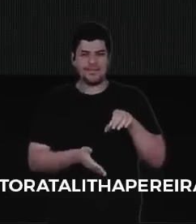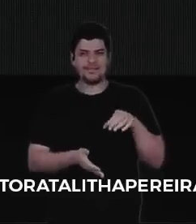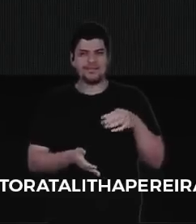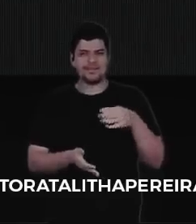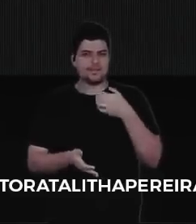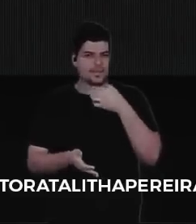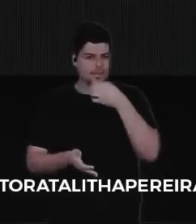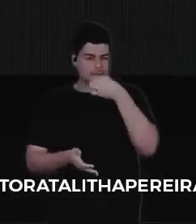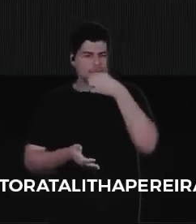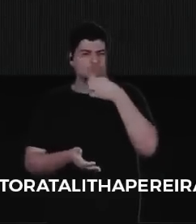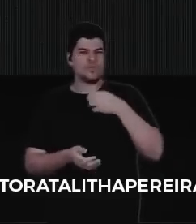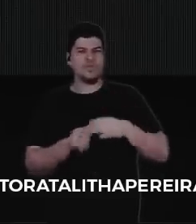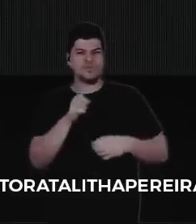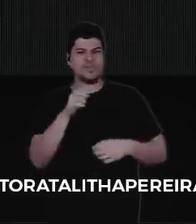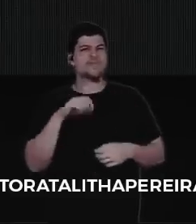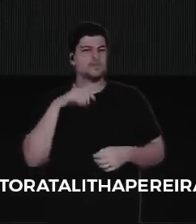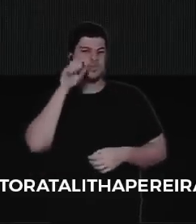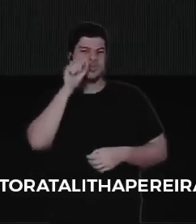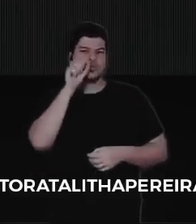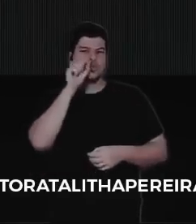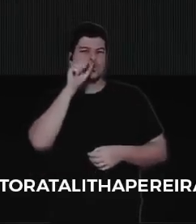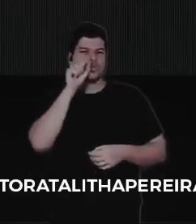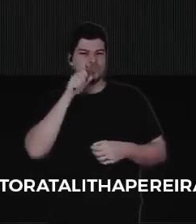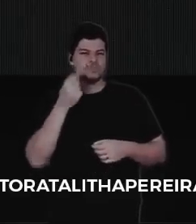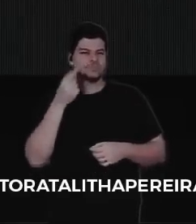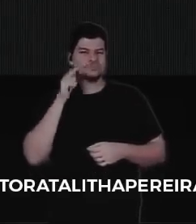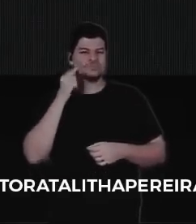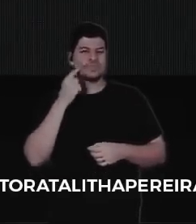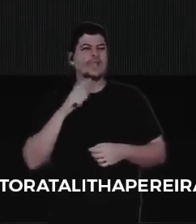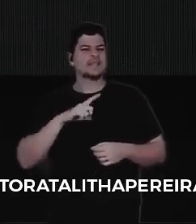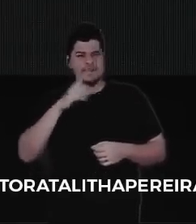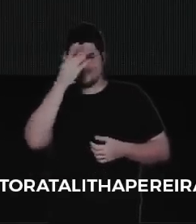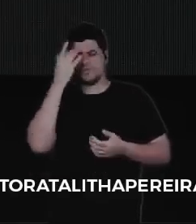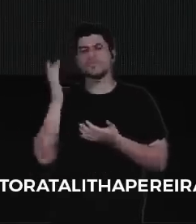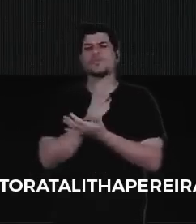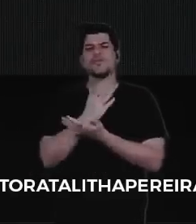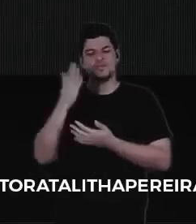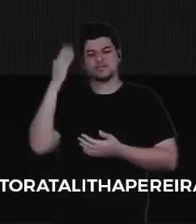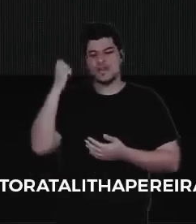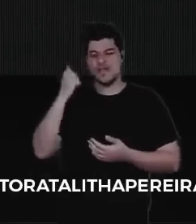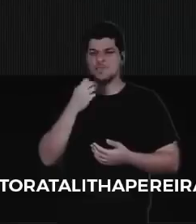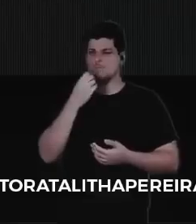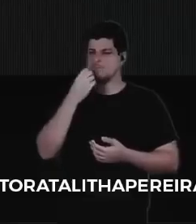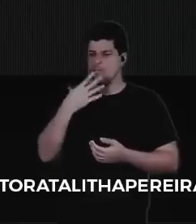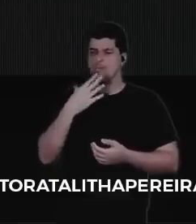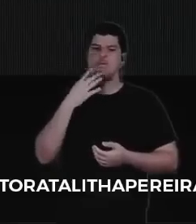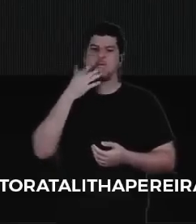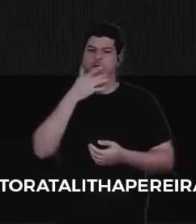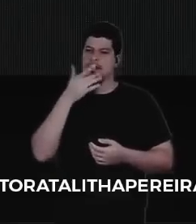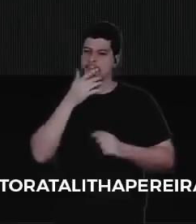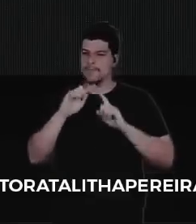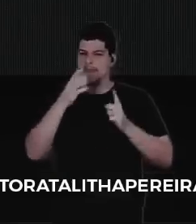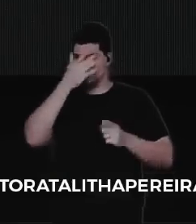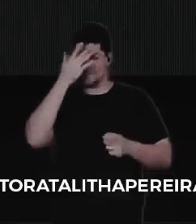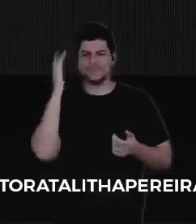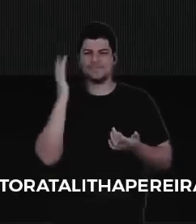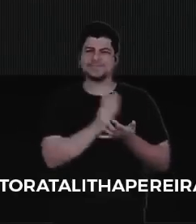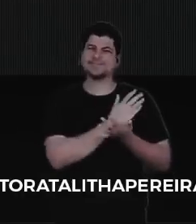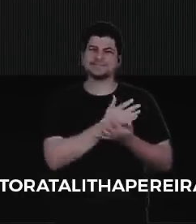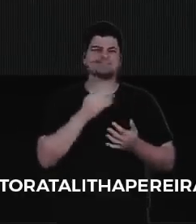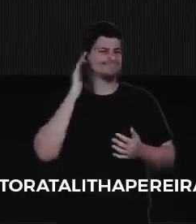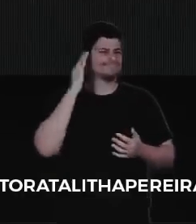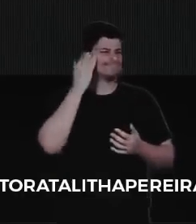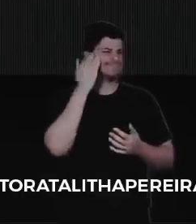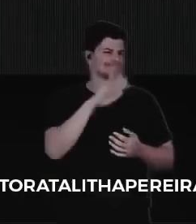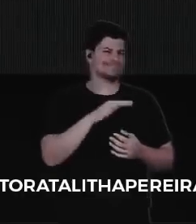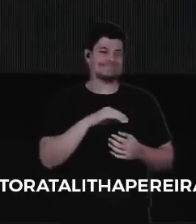você vai fazer um suco de limão. Tem gente que sabe fazer suco de limão, mas tem gente que não sabe. Cada um no seu quadrado, em